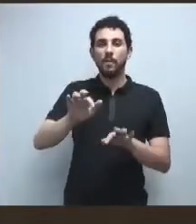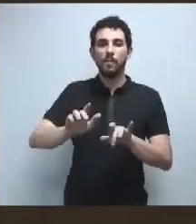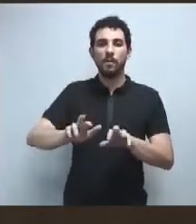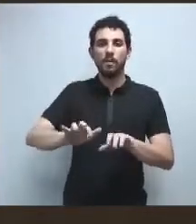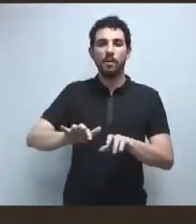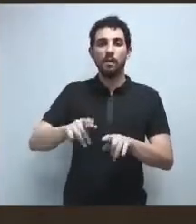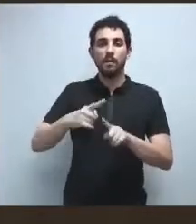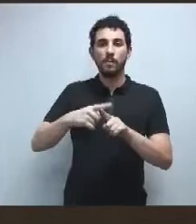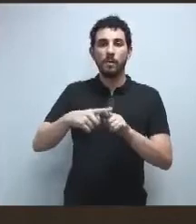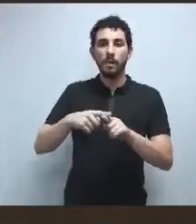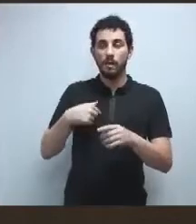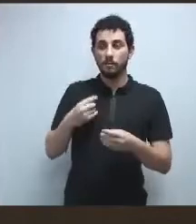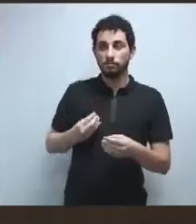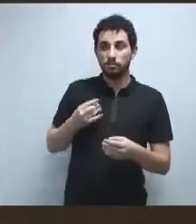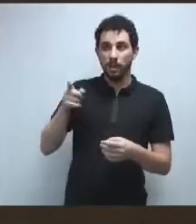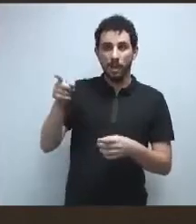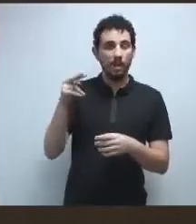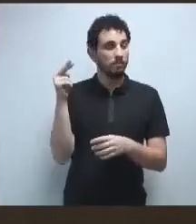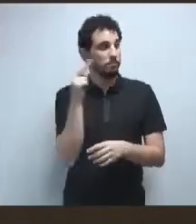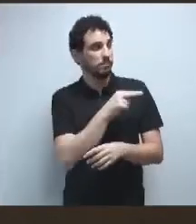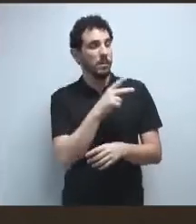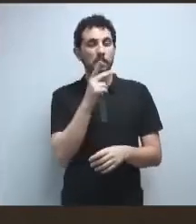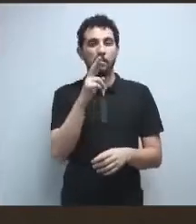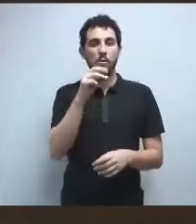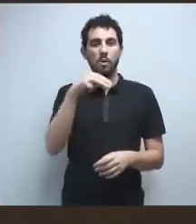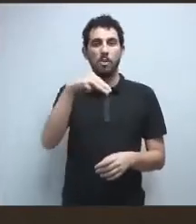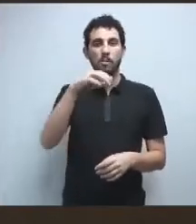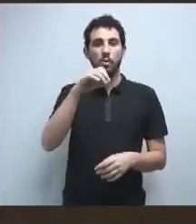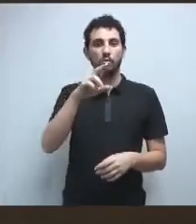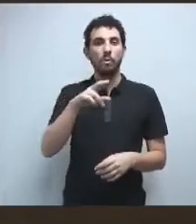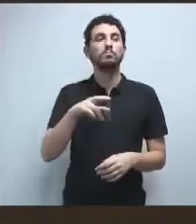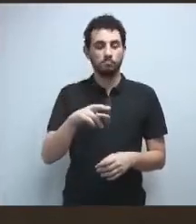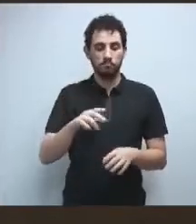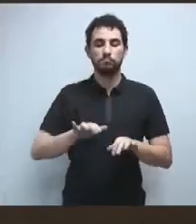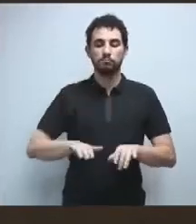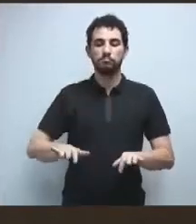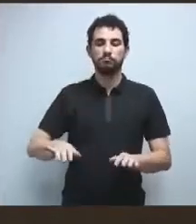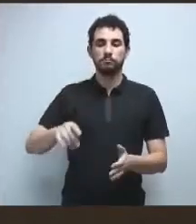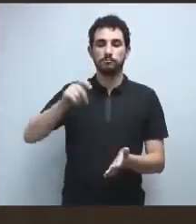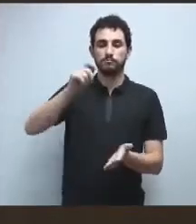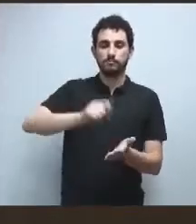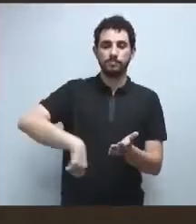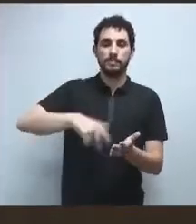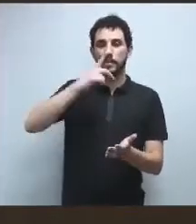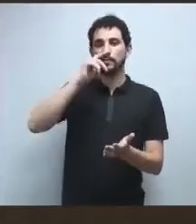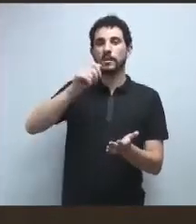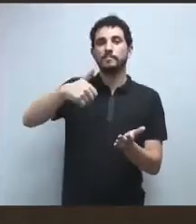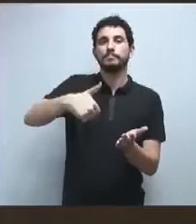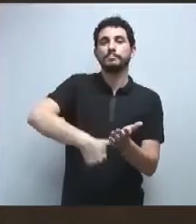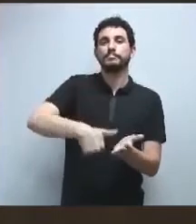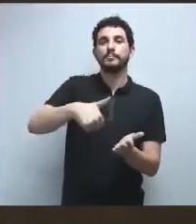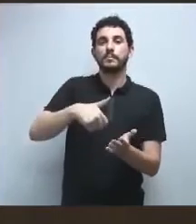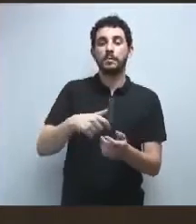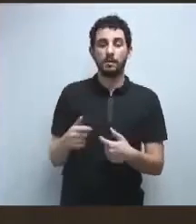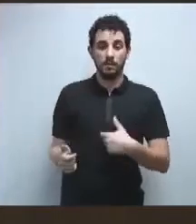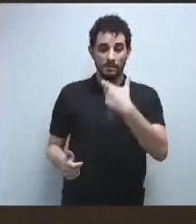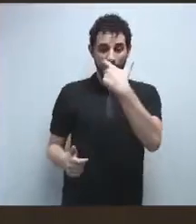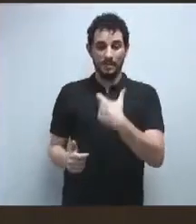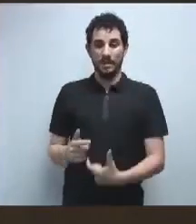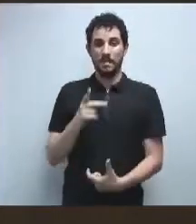fazia um atestado de presença do promotor e o promotor era uma figura solitária